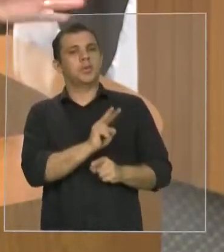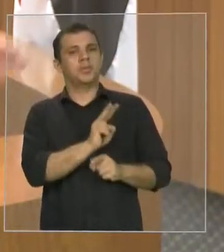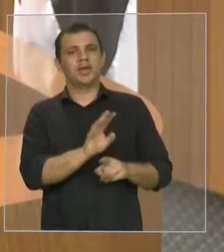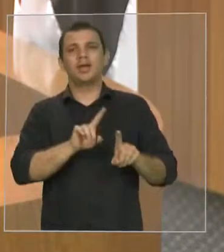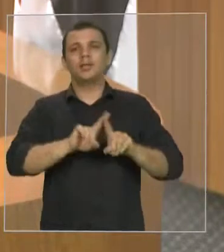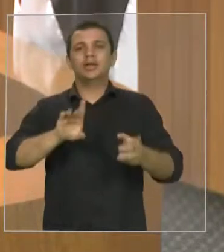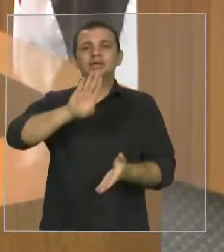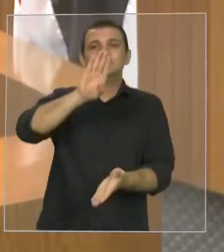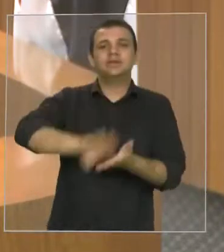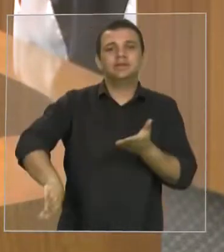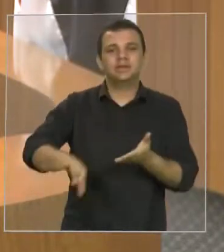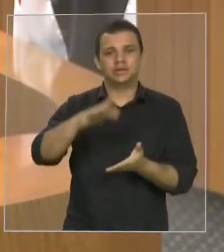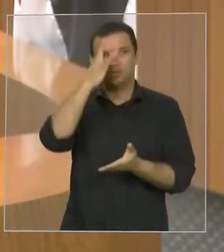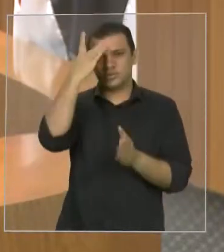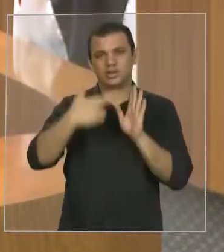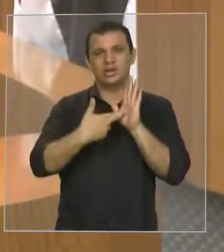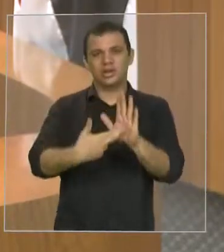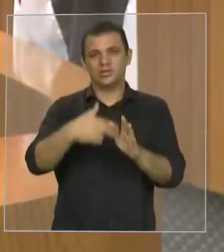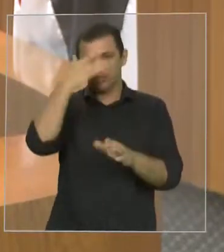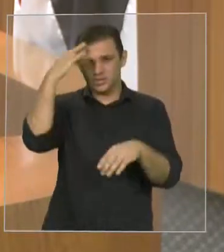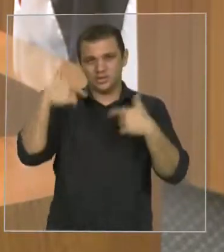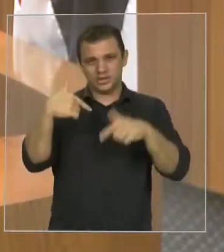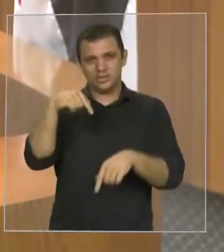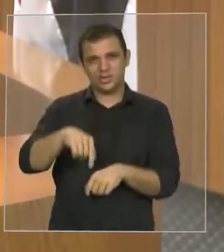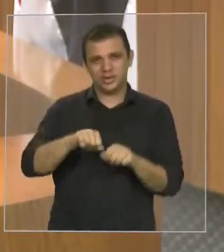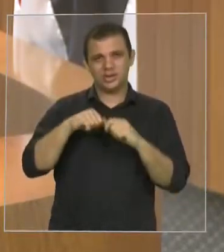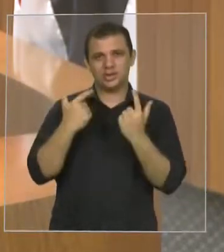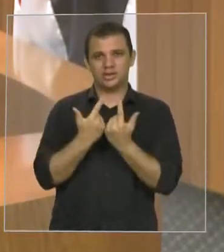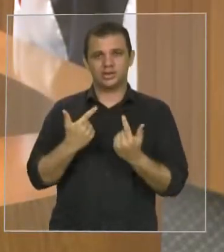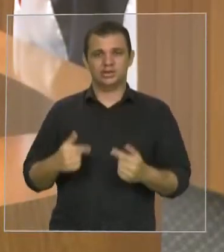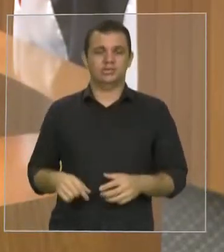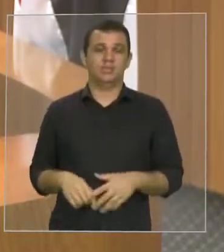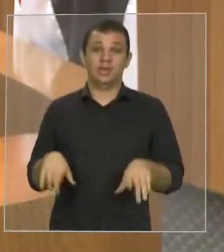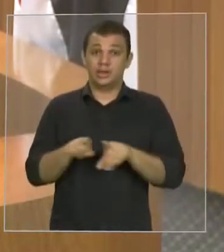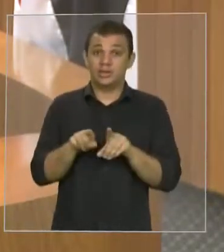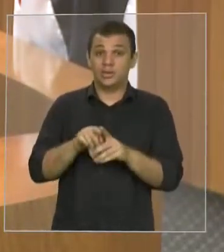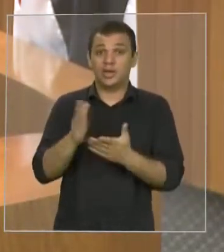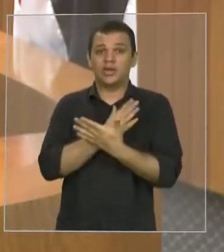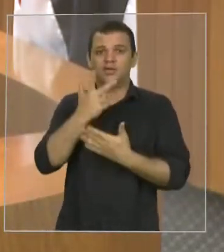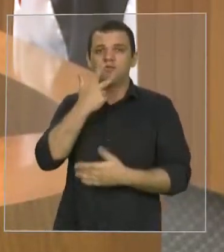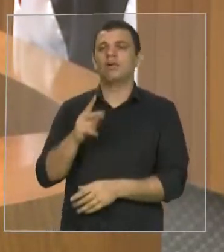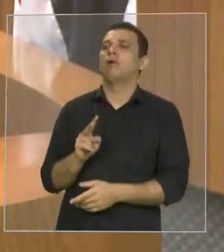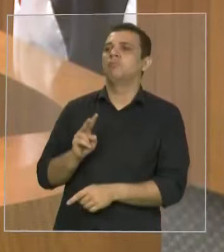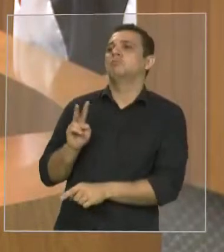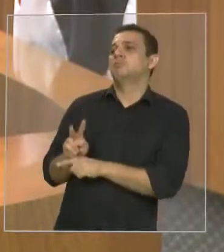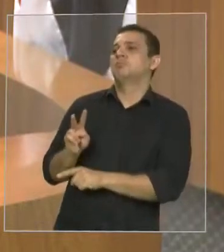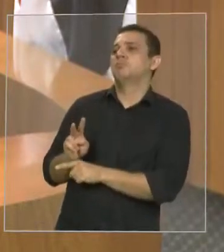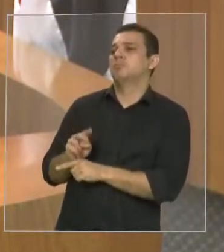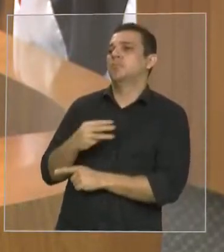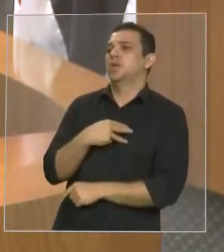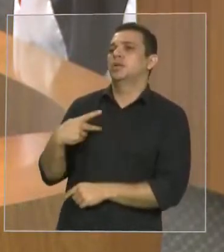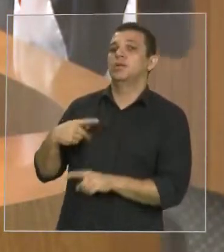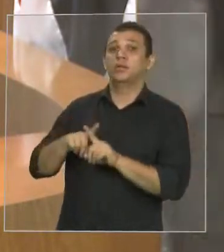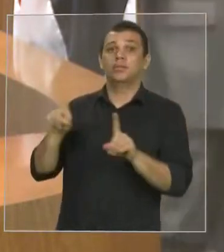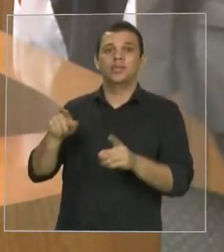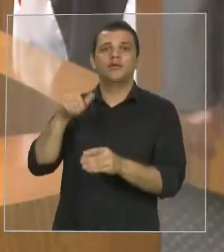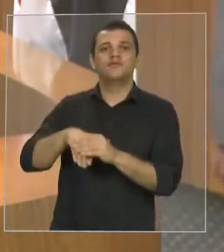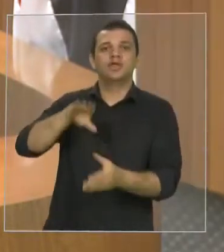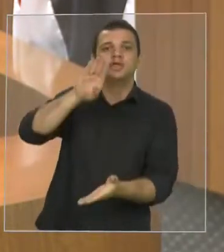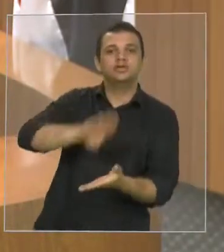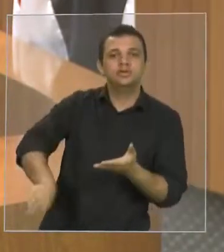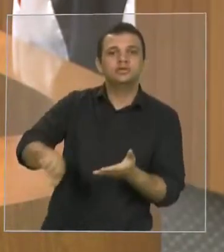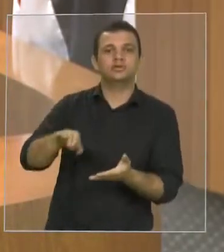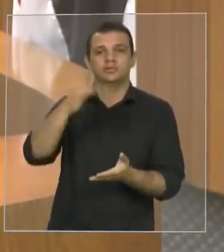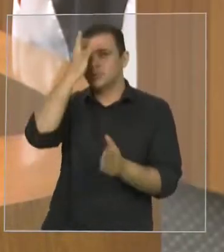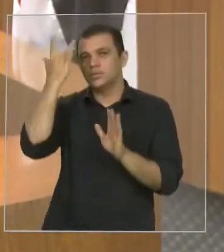dos servidores da Assembleia. Eu quero ver aqueles que gostam de defender o Ministério Público, retirando um representante do Ministério Público do Instituto de